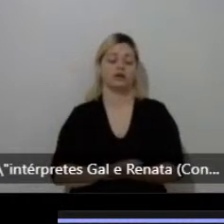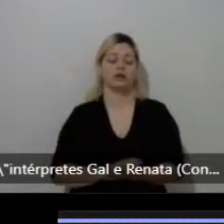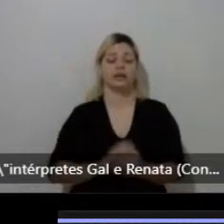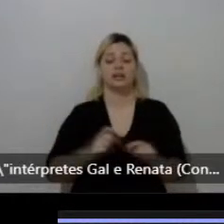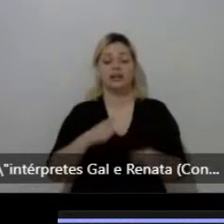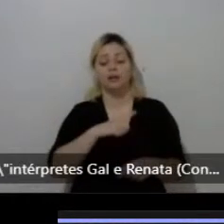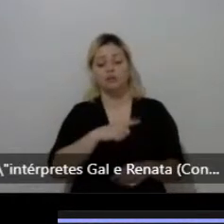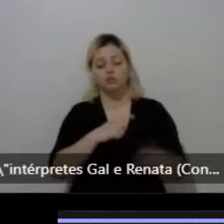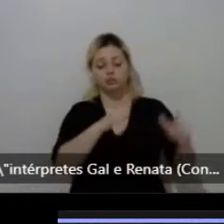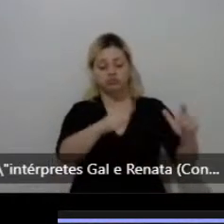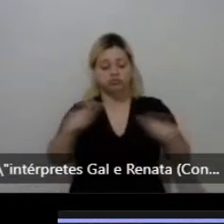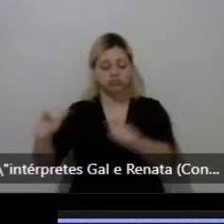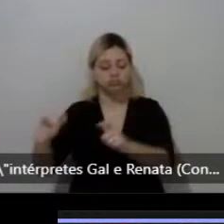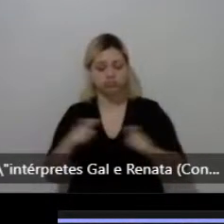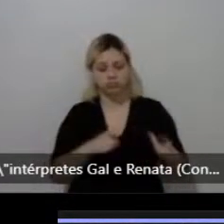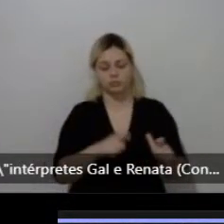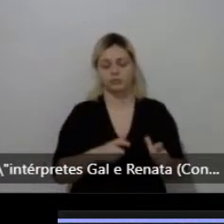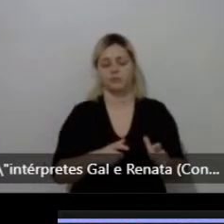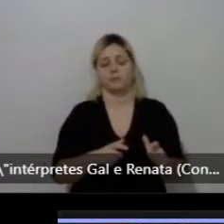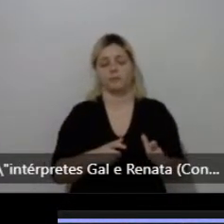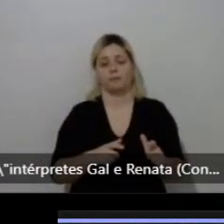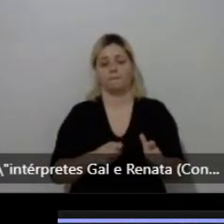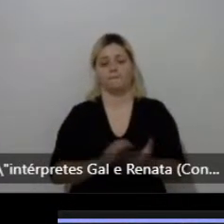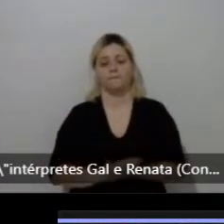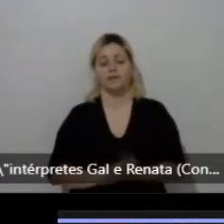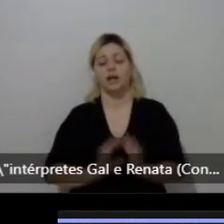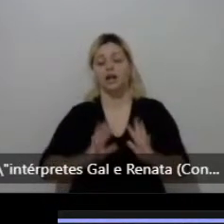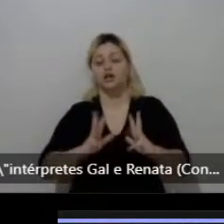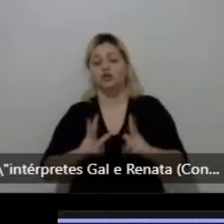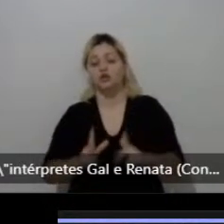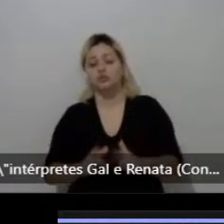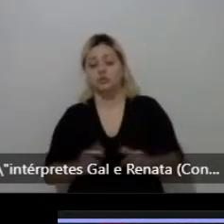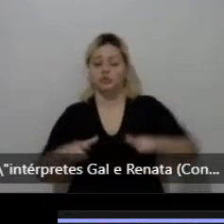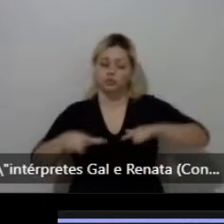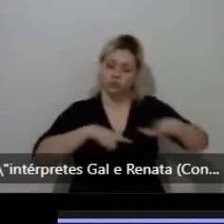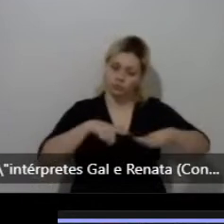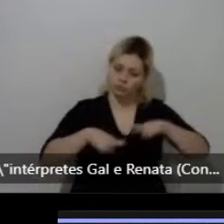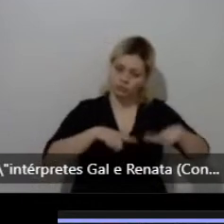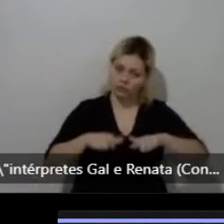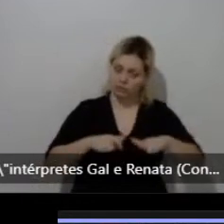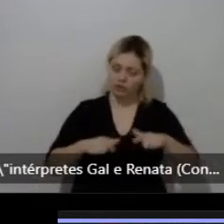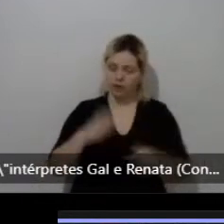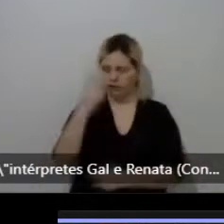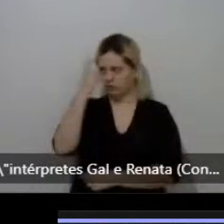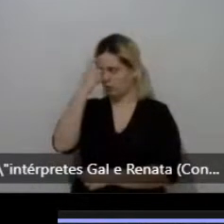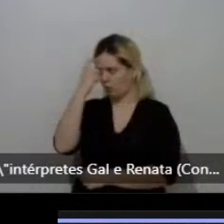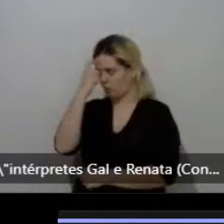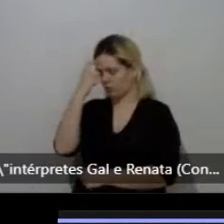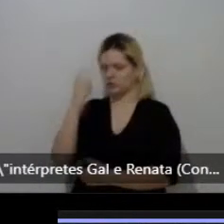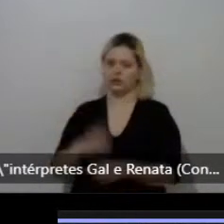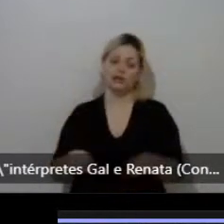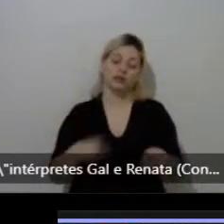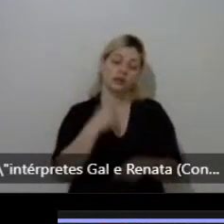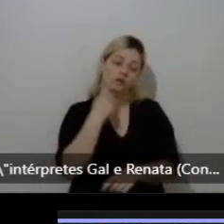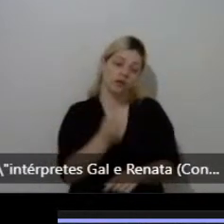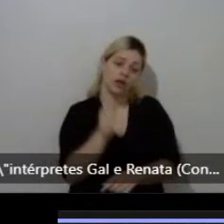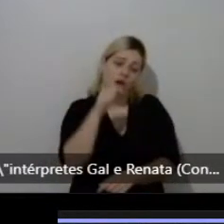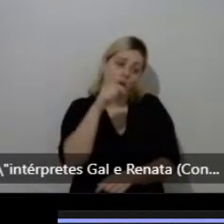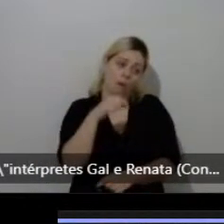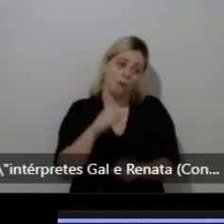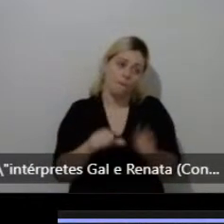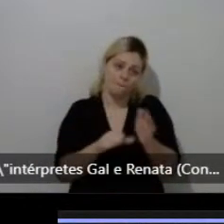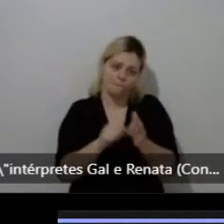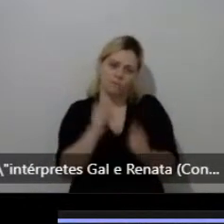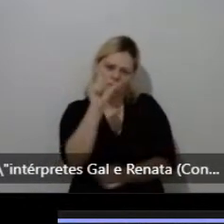né? Formas não tayloristas de divisão do trabalho e suas organizações. Então, eles estão falando um pouco aqui, né, do que a gente chama aí de